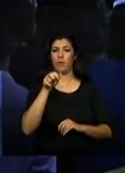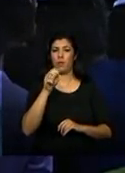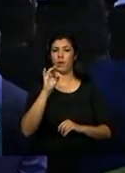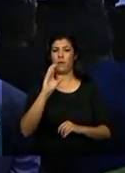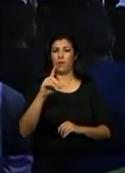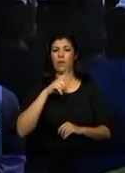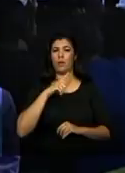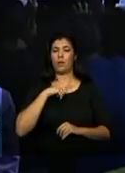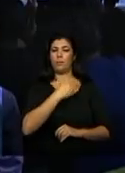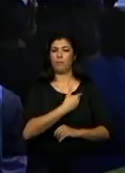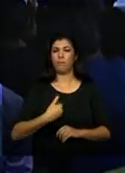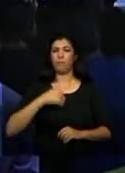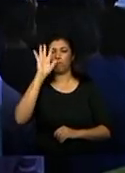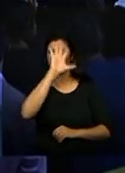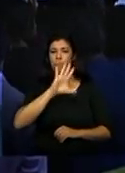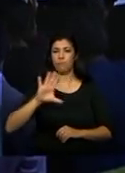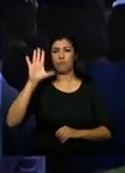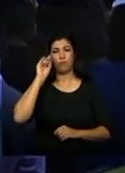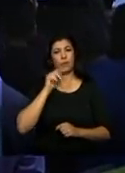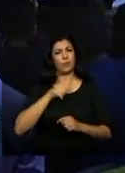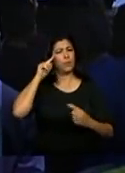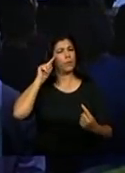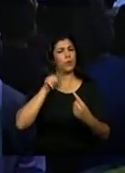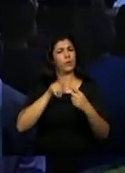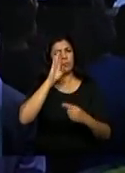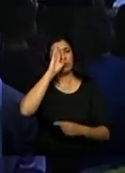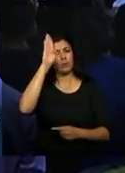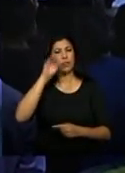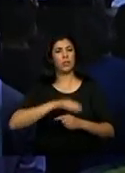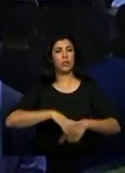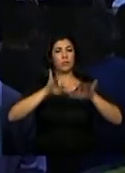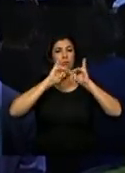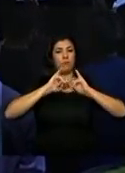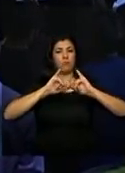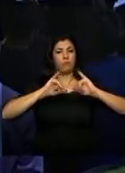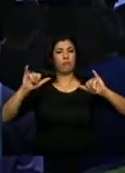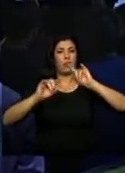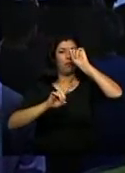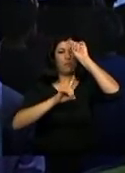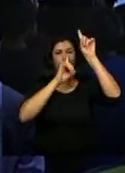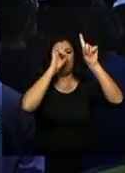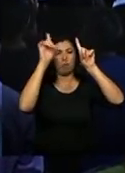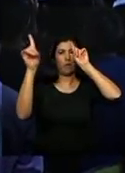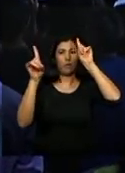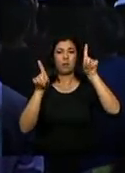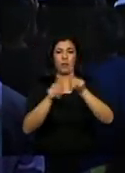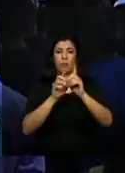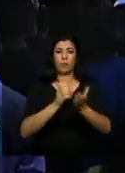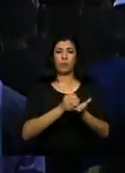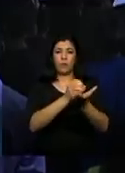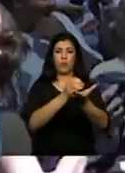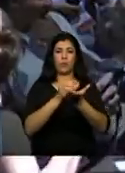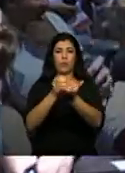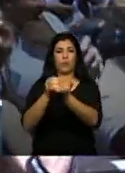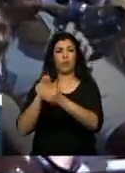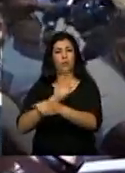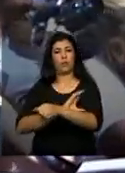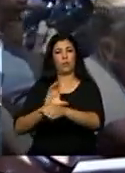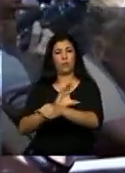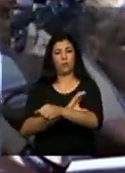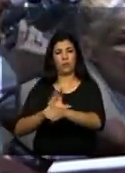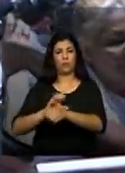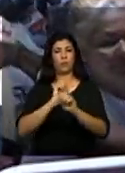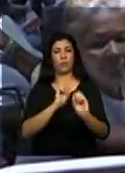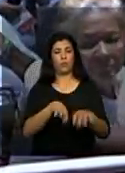que tem como principal objetivo expandir, democratizar a oferta de cursos